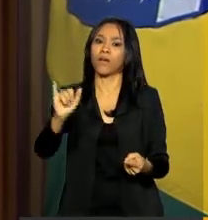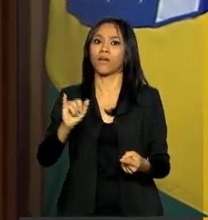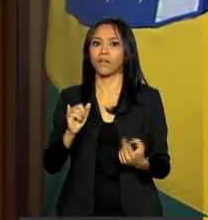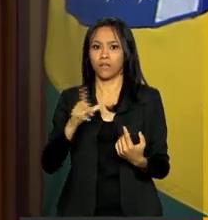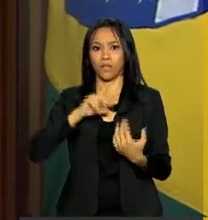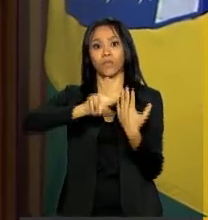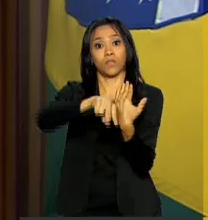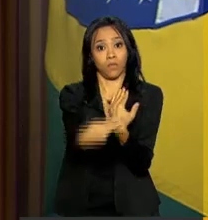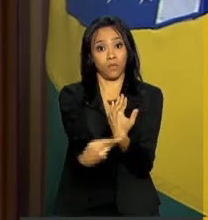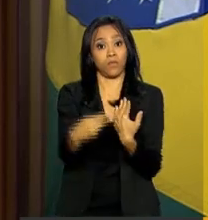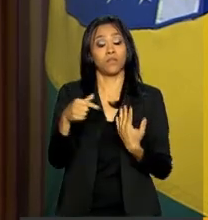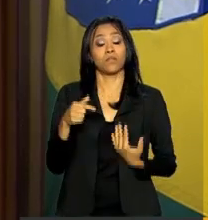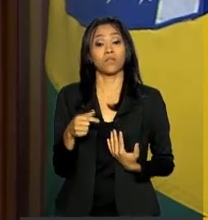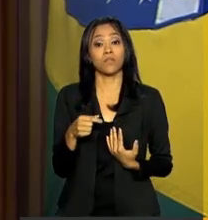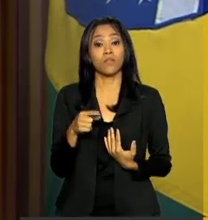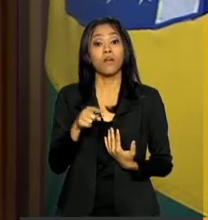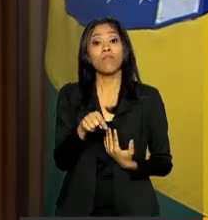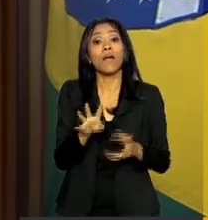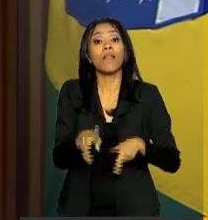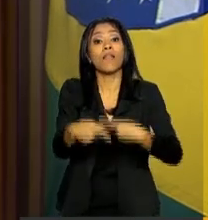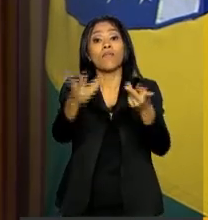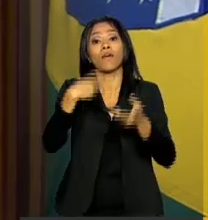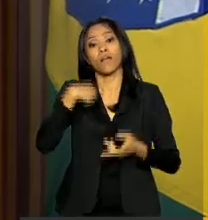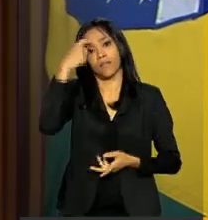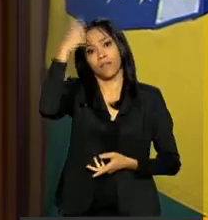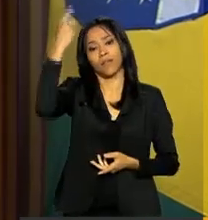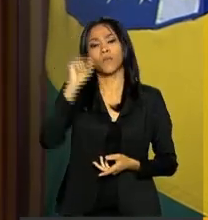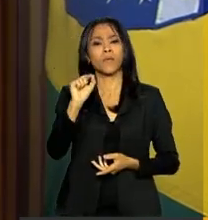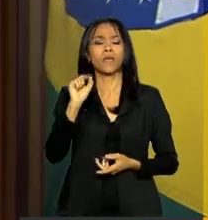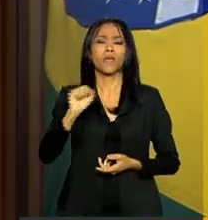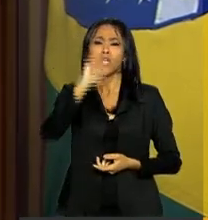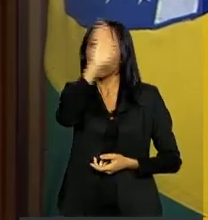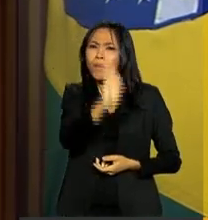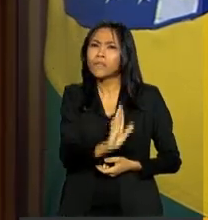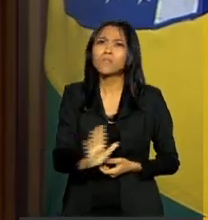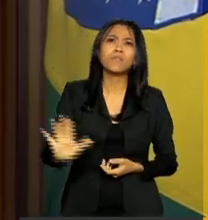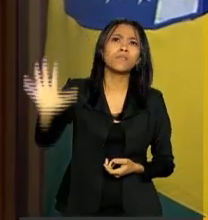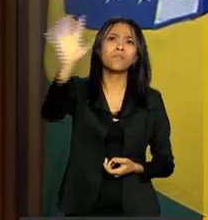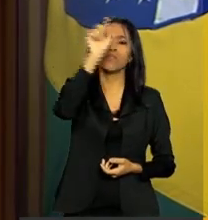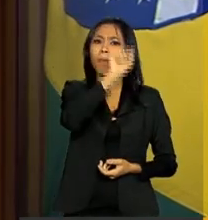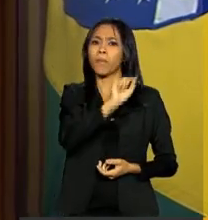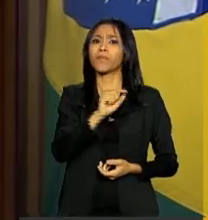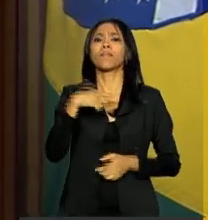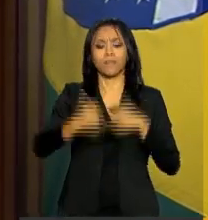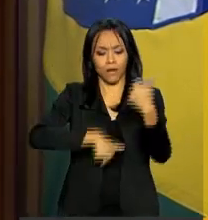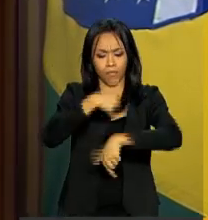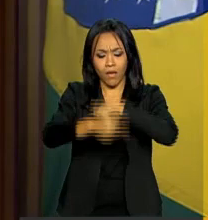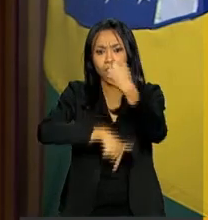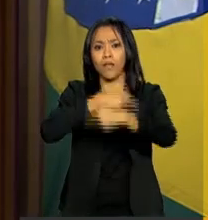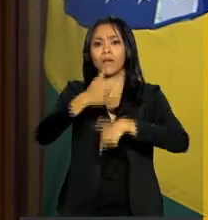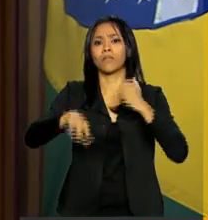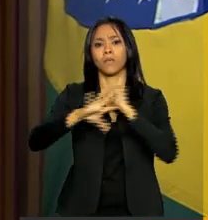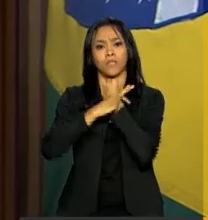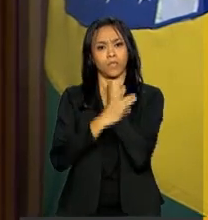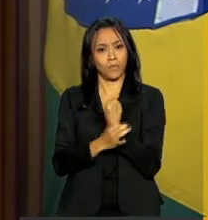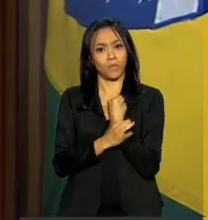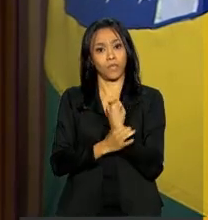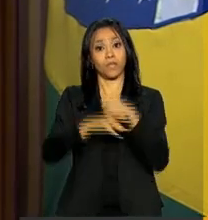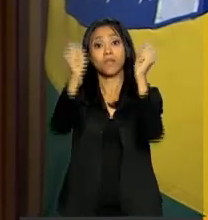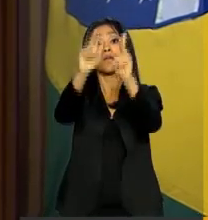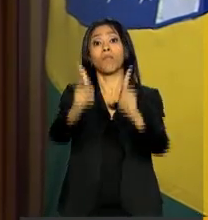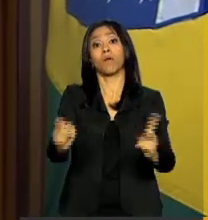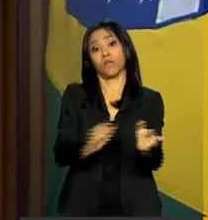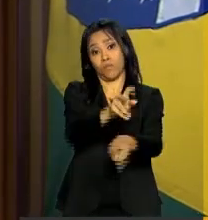levará a idéia de que o brasil inteiro está trabalhando pela segurança e tranqüilidade do seu povo eu